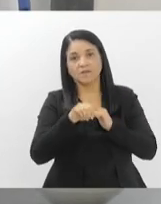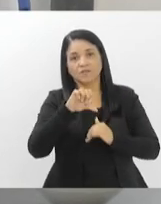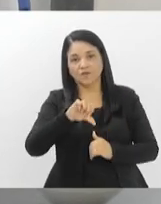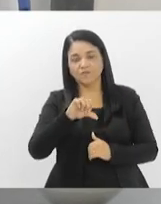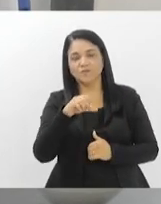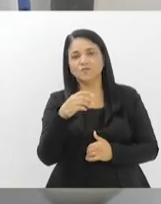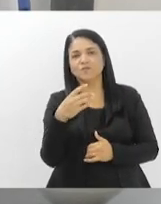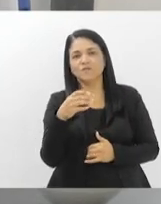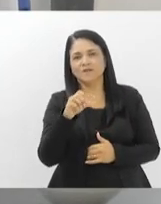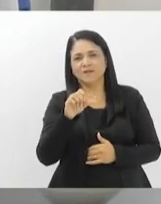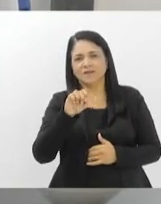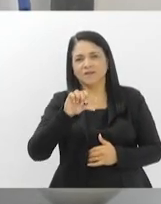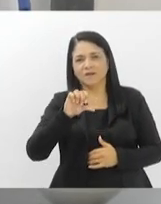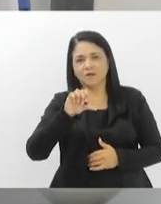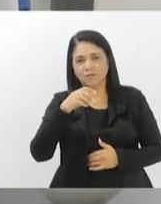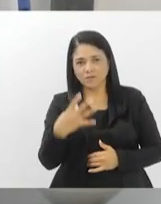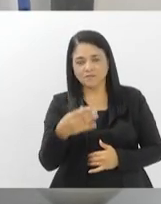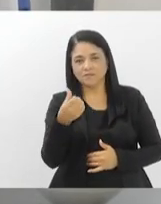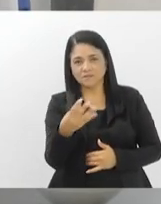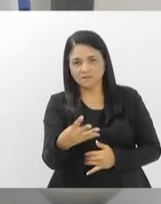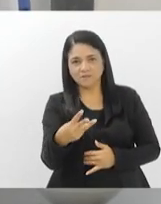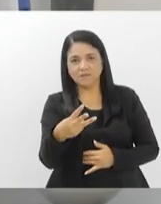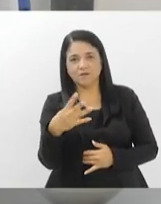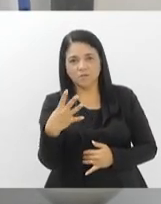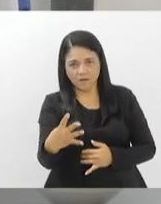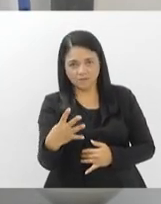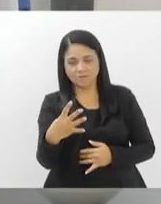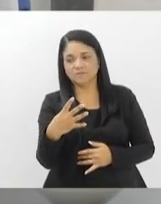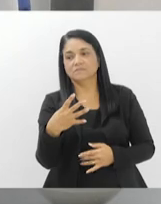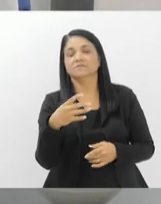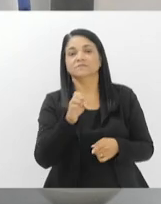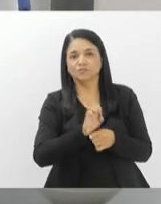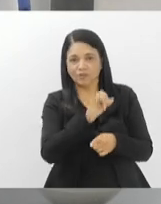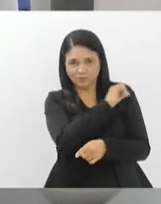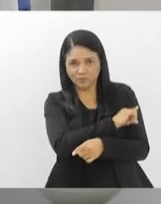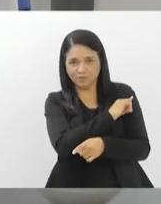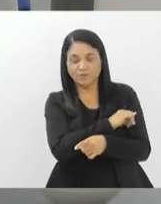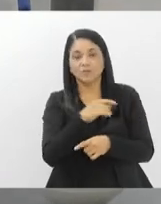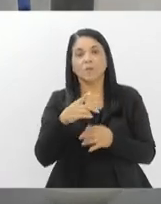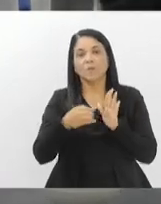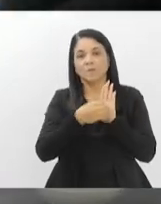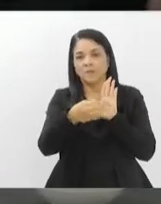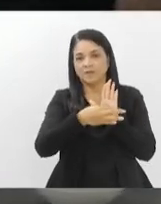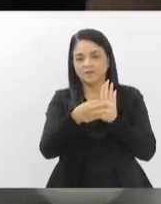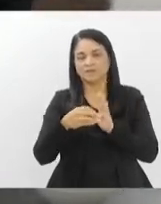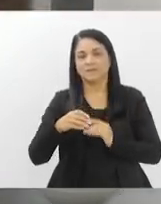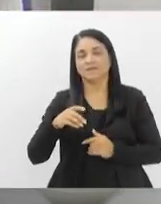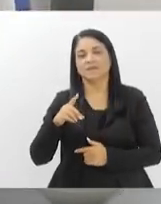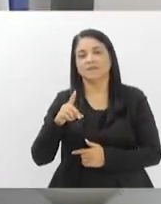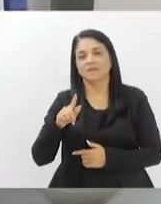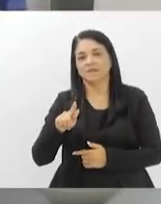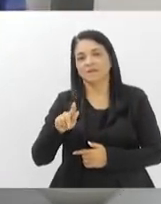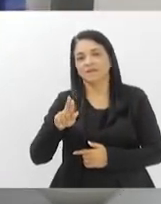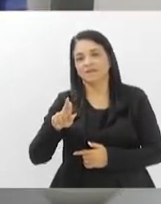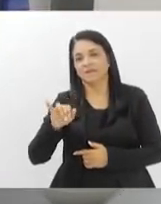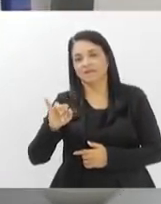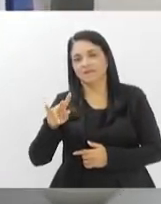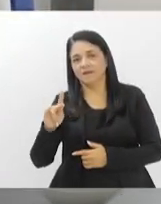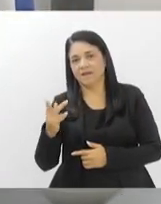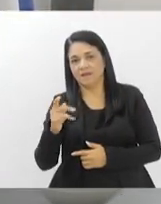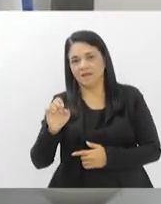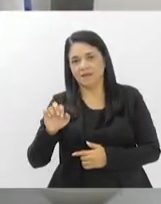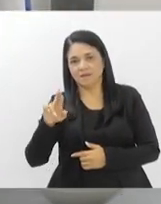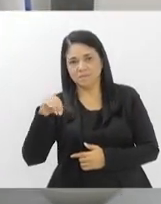de 30 de novembro de 21, do Estado do Rio de Janeiro. Para aparecer, deputado Guilherme Delaroli. Senhor presidente, muito bom dia, pela